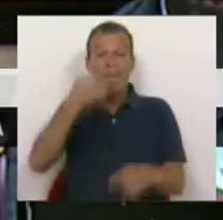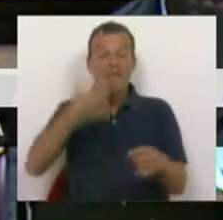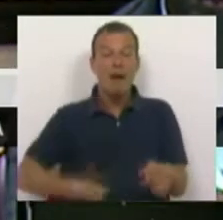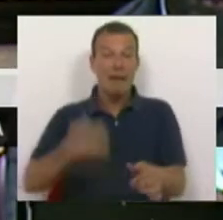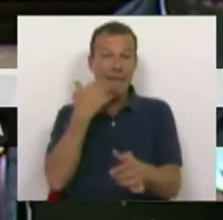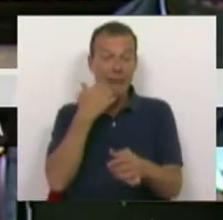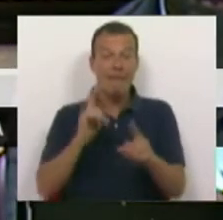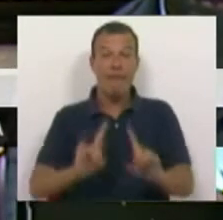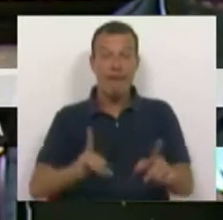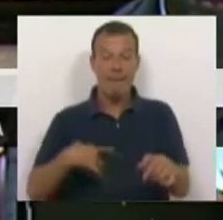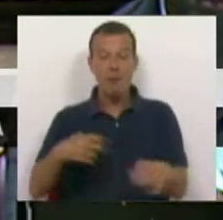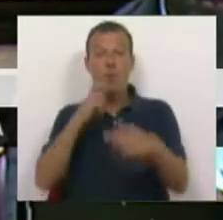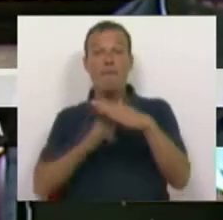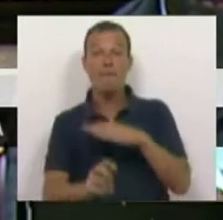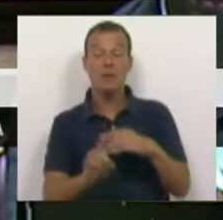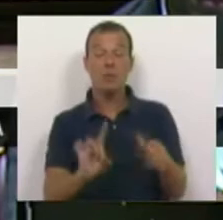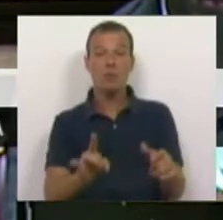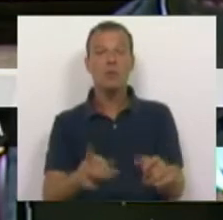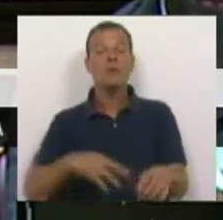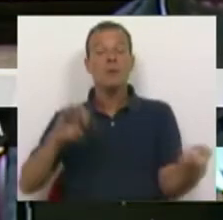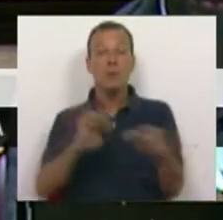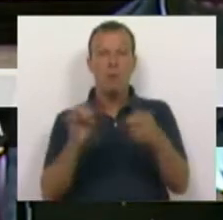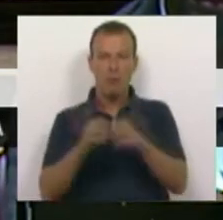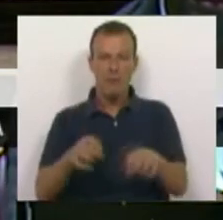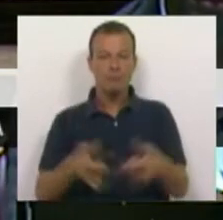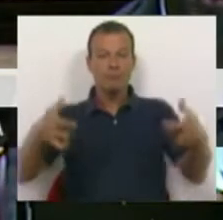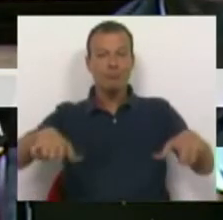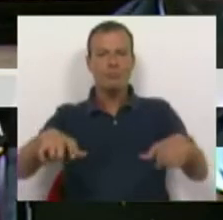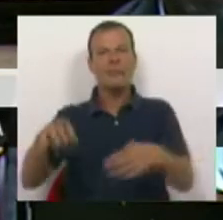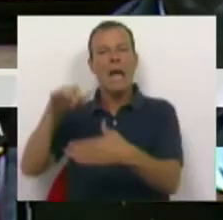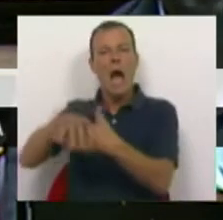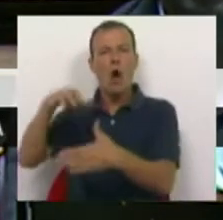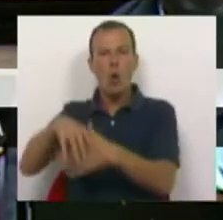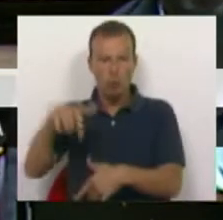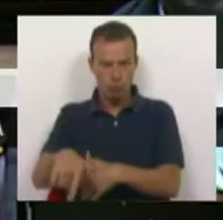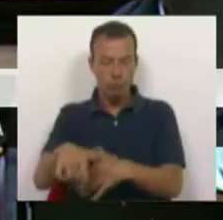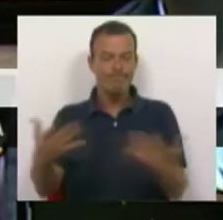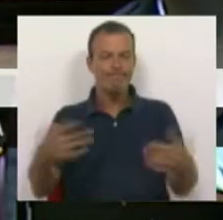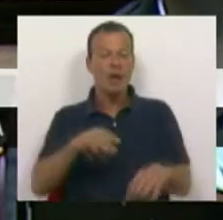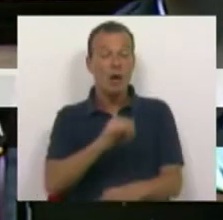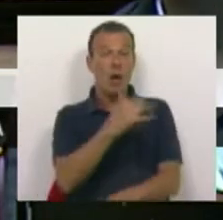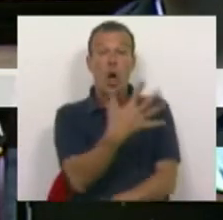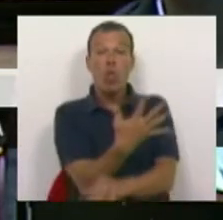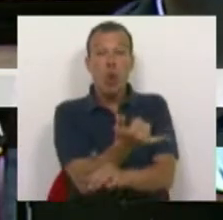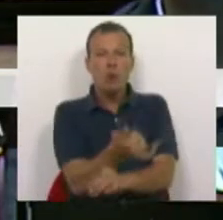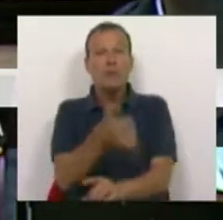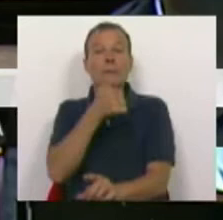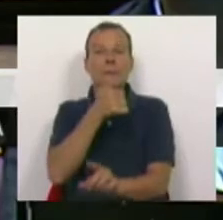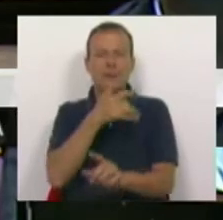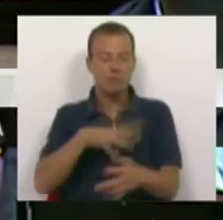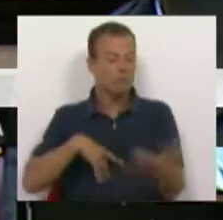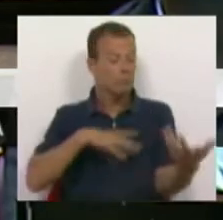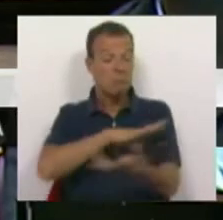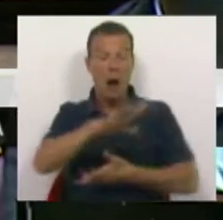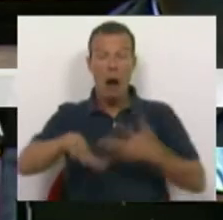do serviço do metro prende-se com o problema da estação de Arroios. Em 2012, foi decidido,